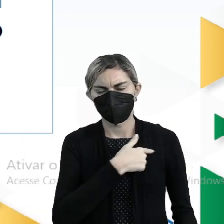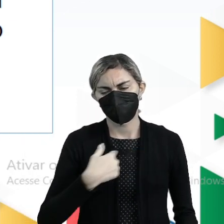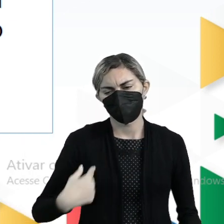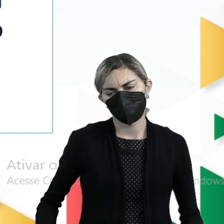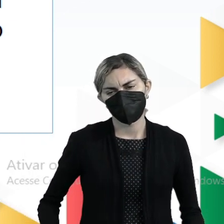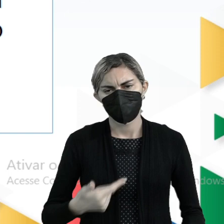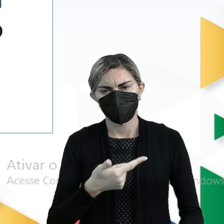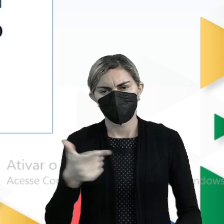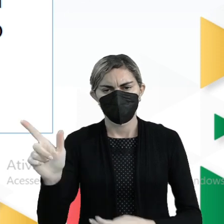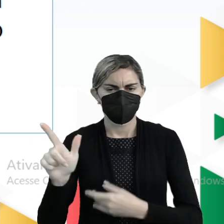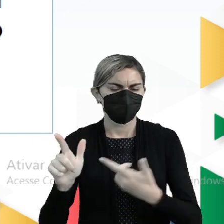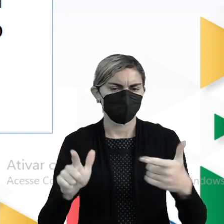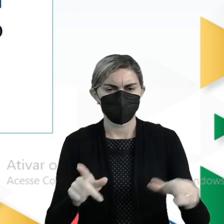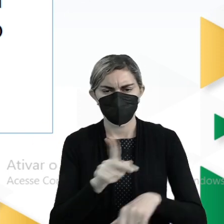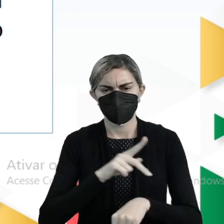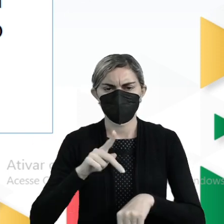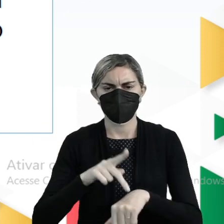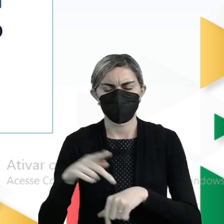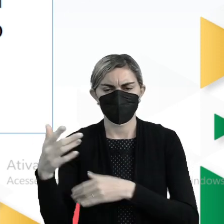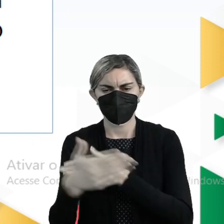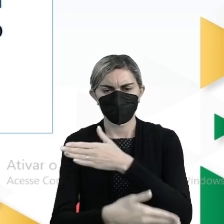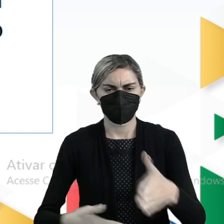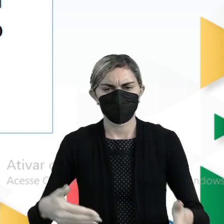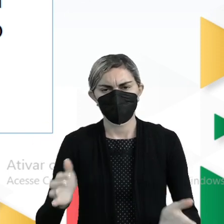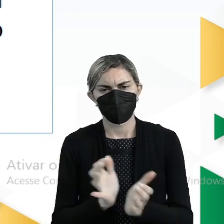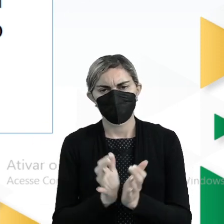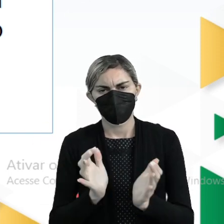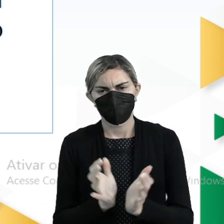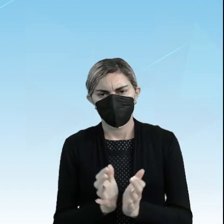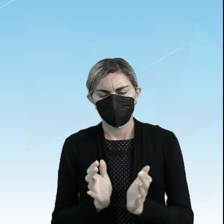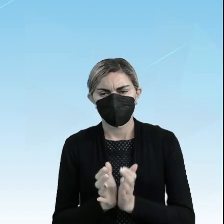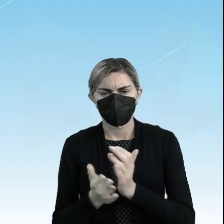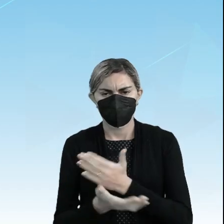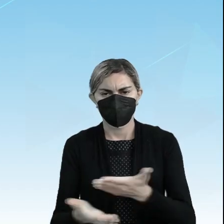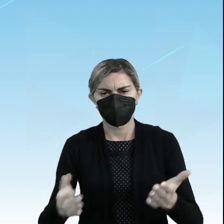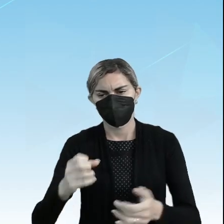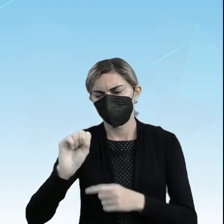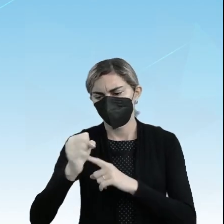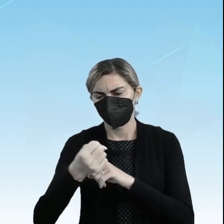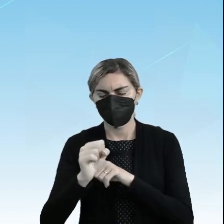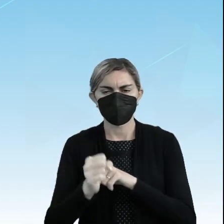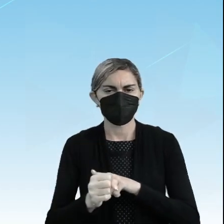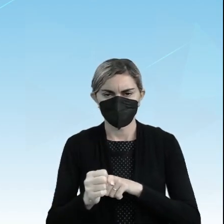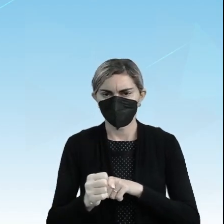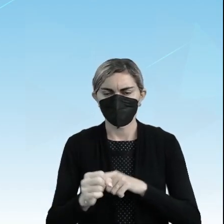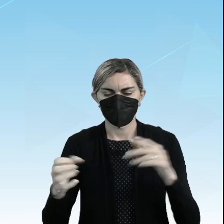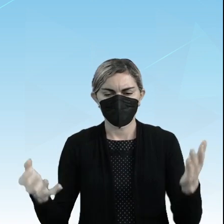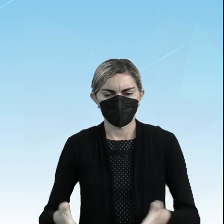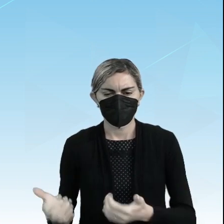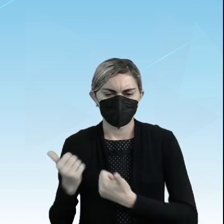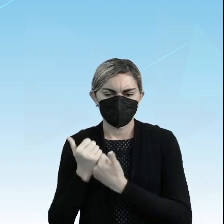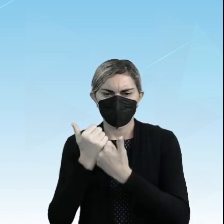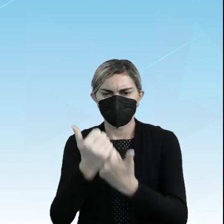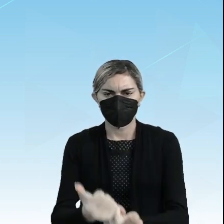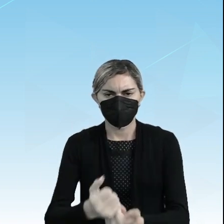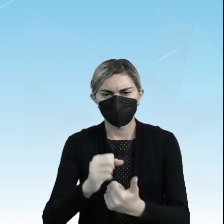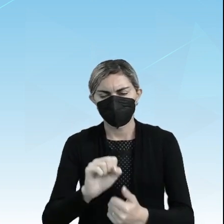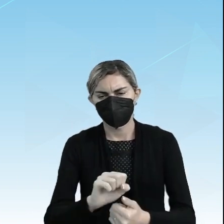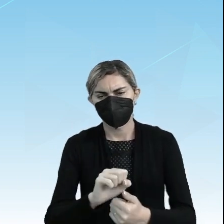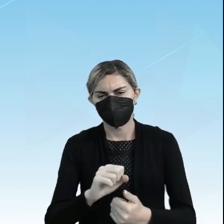e outros países do BRICS para participar do grupo. Então, acrescentou o S do BRICS, que agora representa